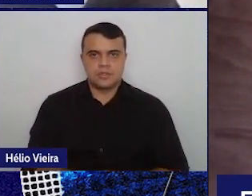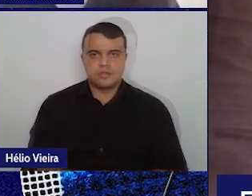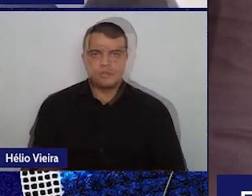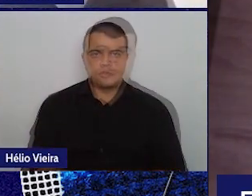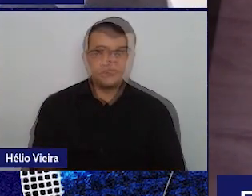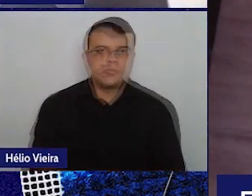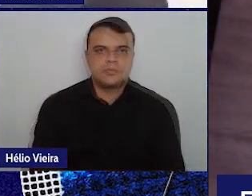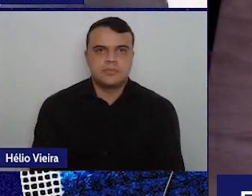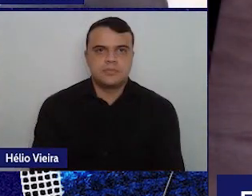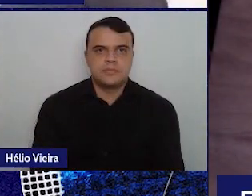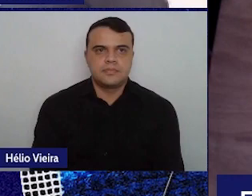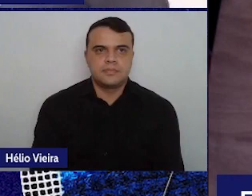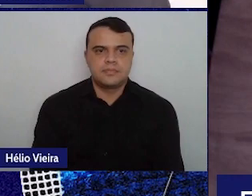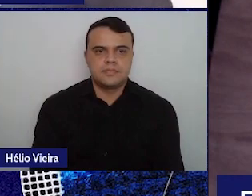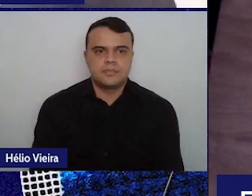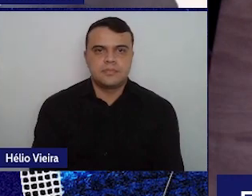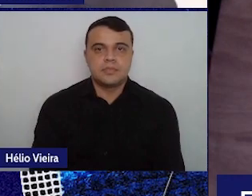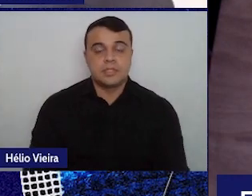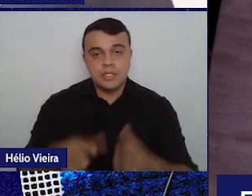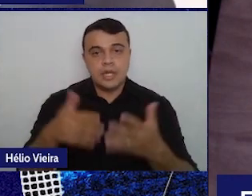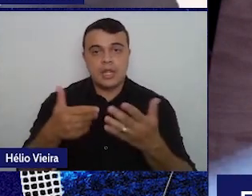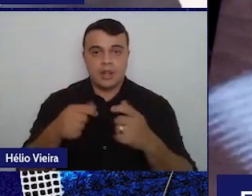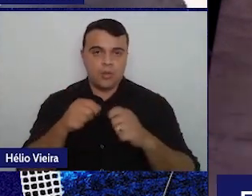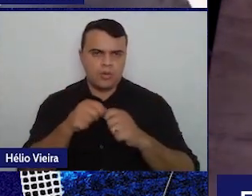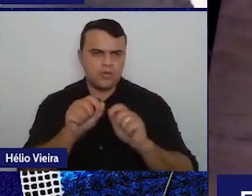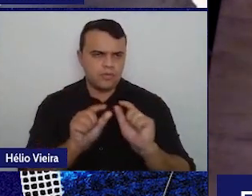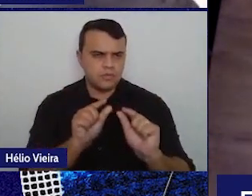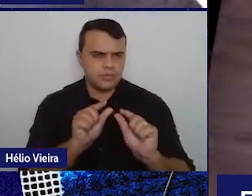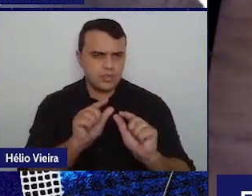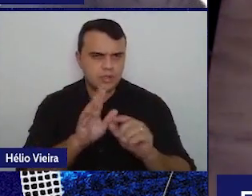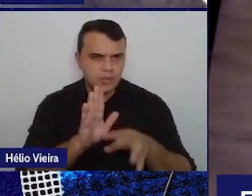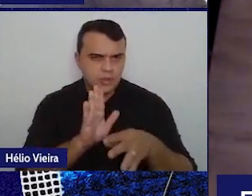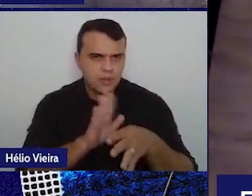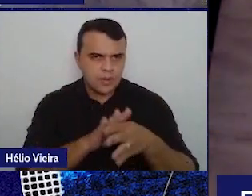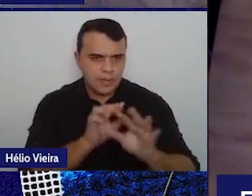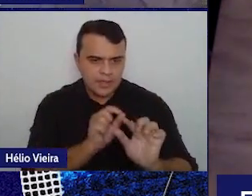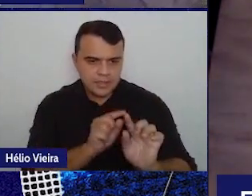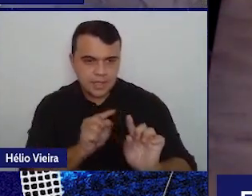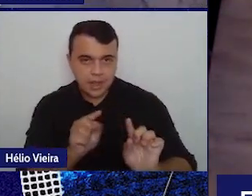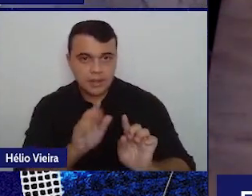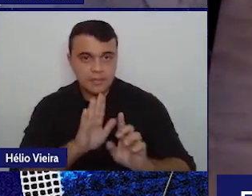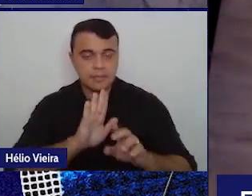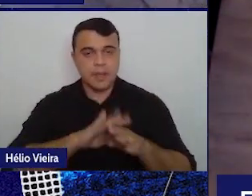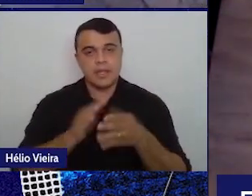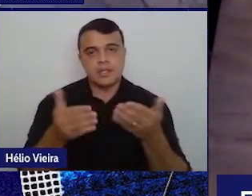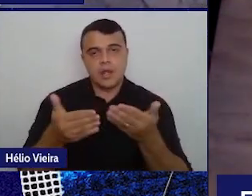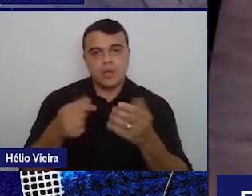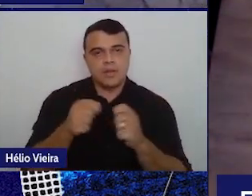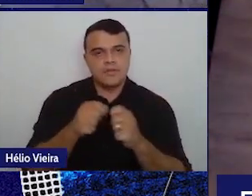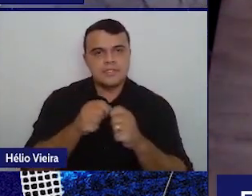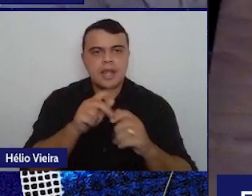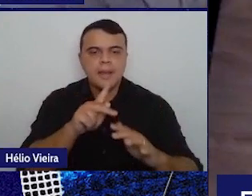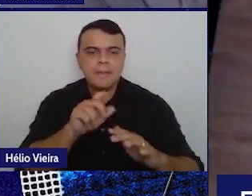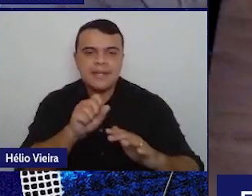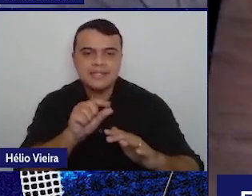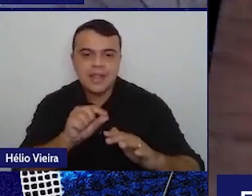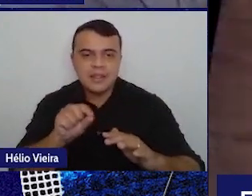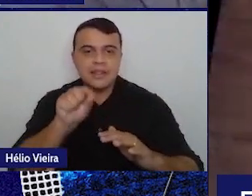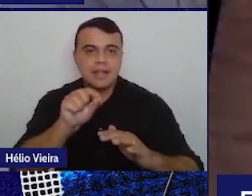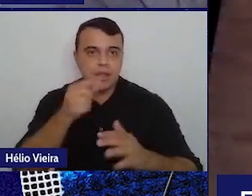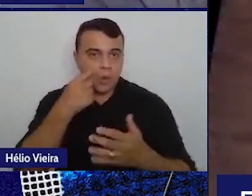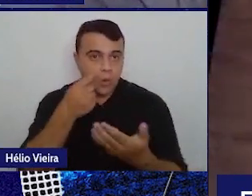fazer? Então, gente, eu fiz um pouquinho mais da carreira e agora eu vou fazer a passada, ó, o ponto